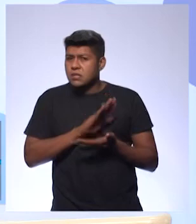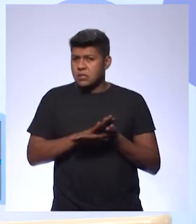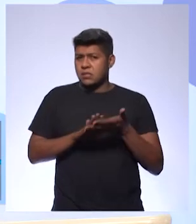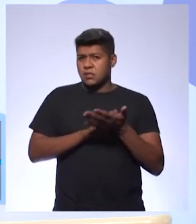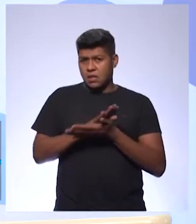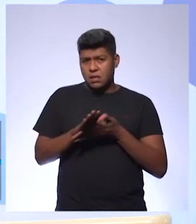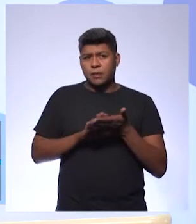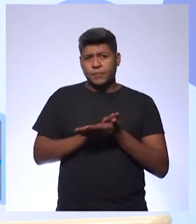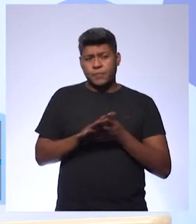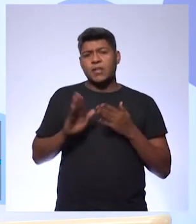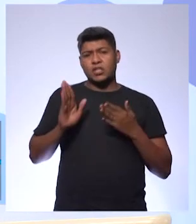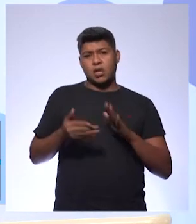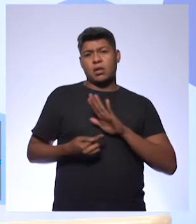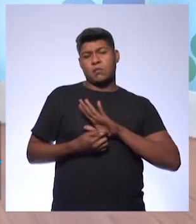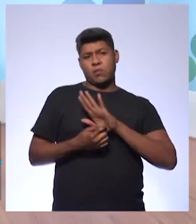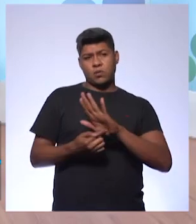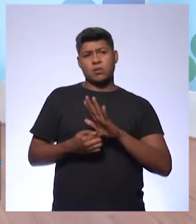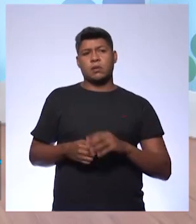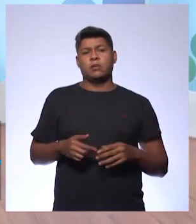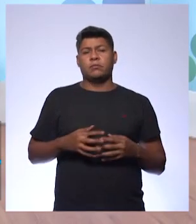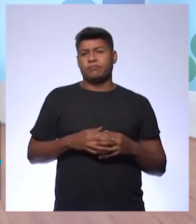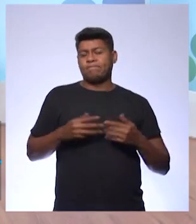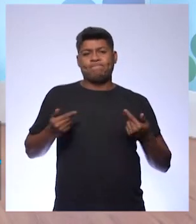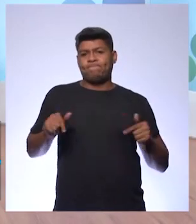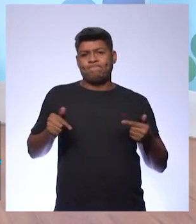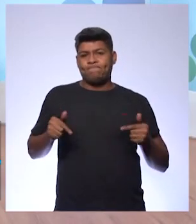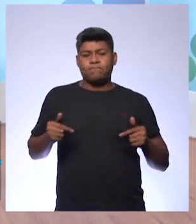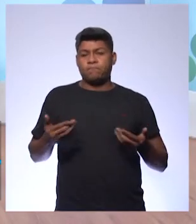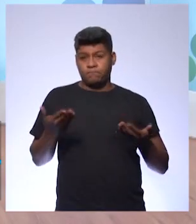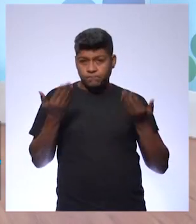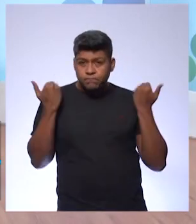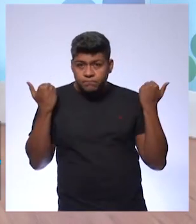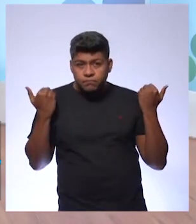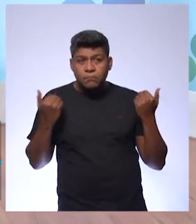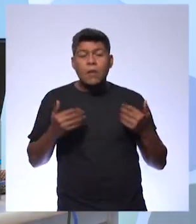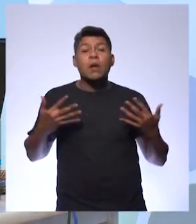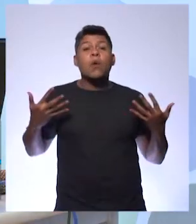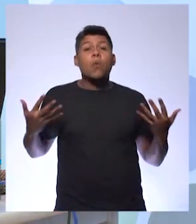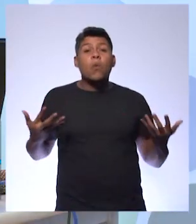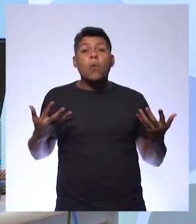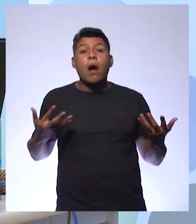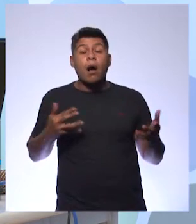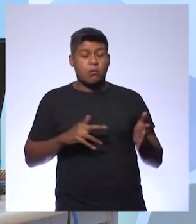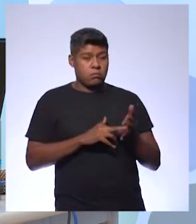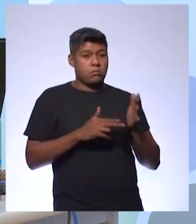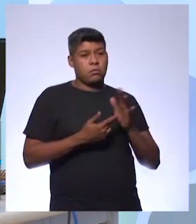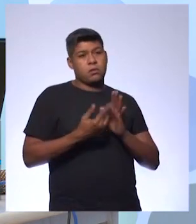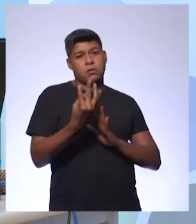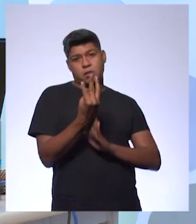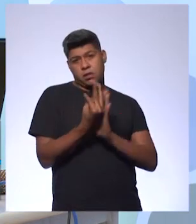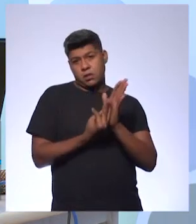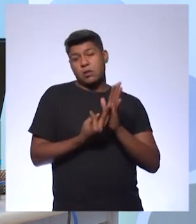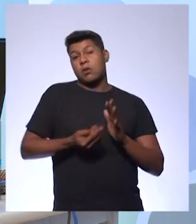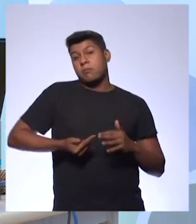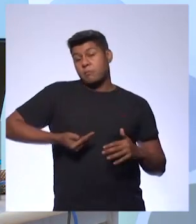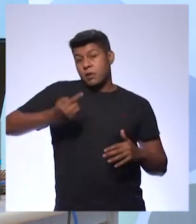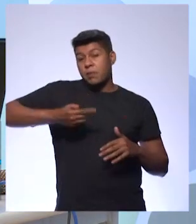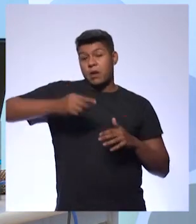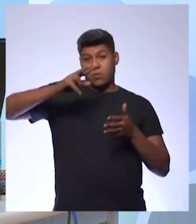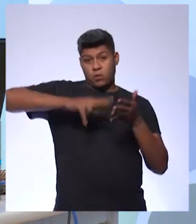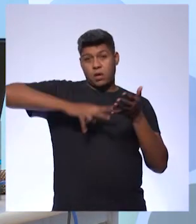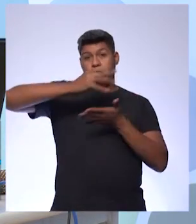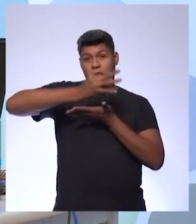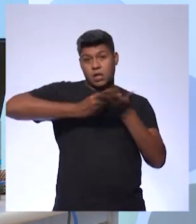Não Já tenho. pedi para me mostrar. Desse não tenho. Não tem, não? Não. Bora lá. Qual é a leitura do texto? Primeiro a gente leu o do Pedro,